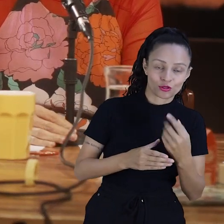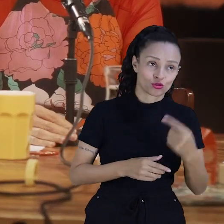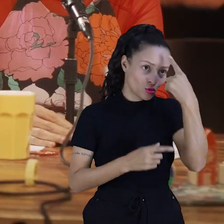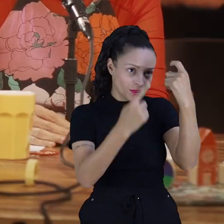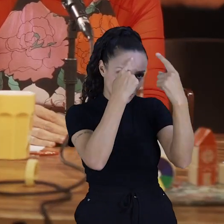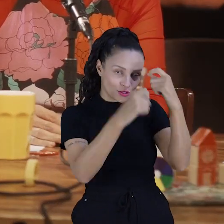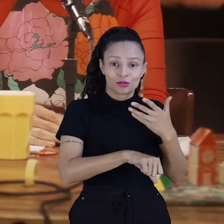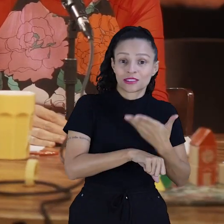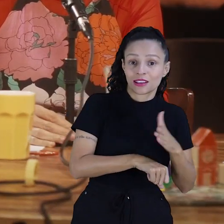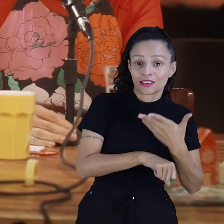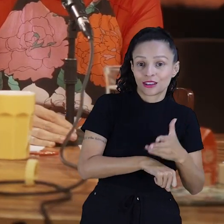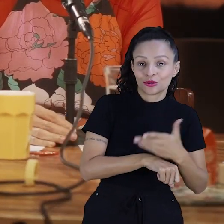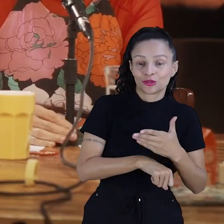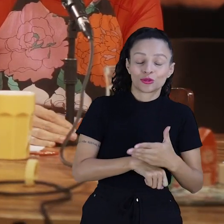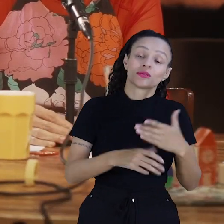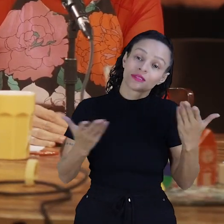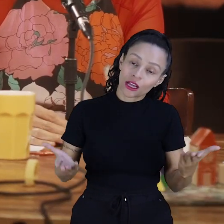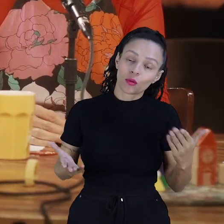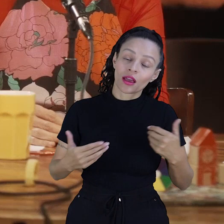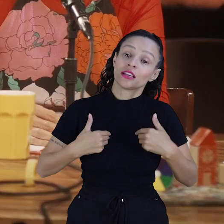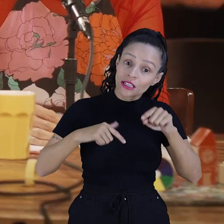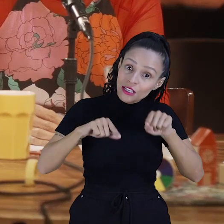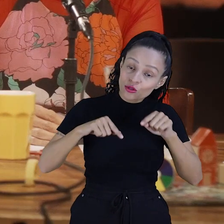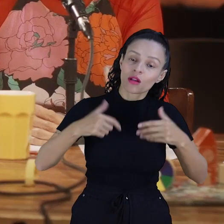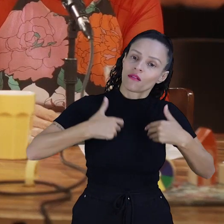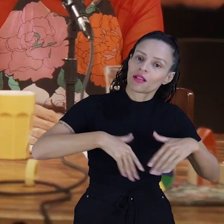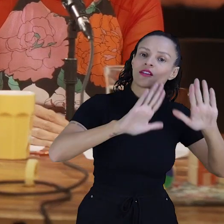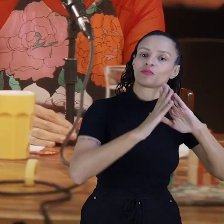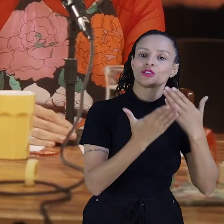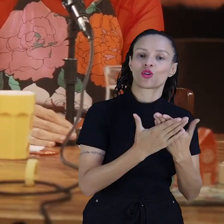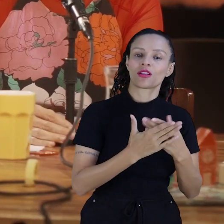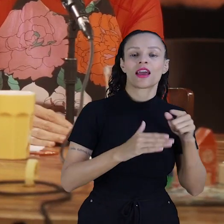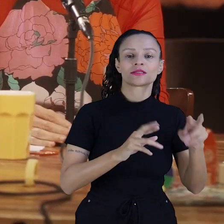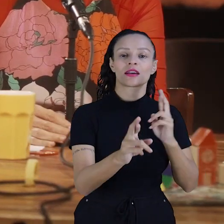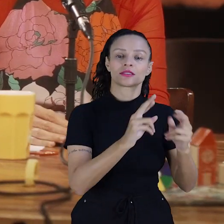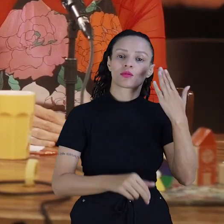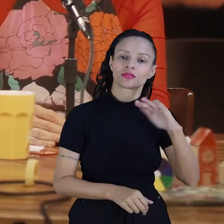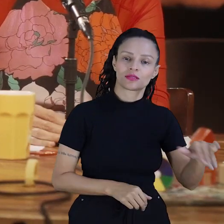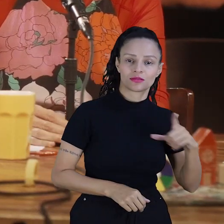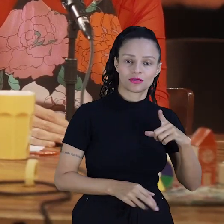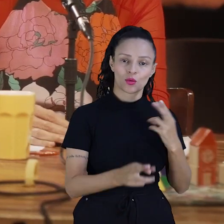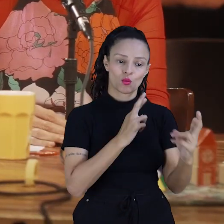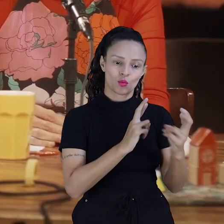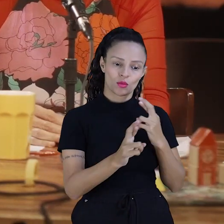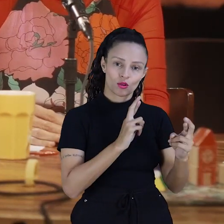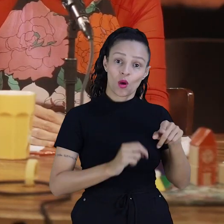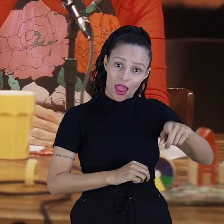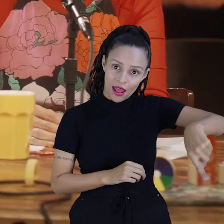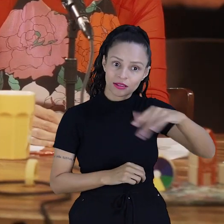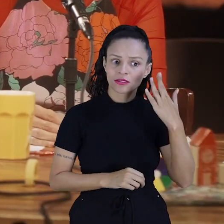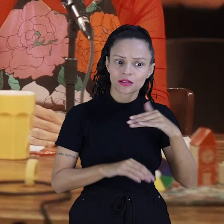no ateliê, outra hora eu tô compondo, outra hora eu tô ensaiando. E isso eu levo para a escola. Daí, essa relação que as crianças têm comigo,